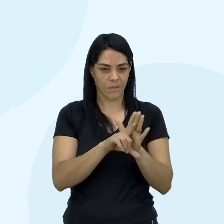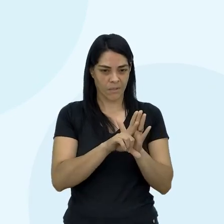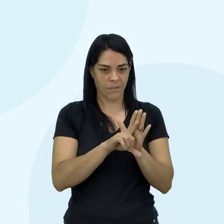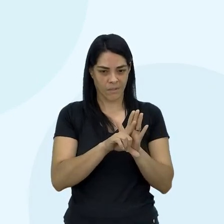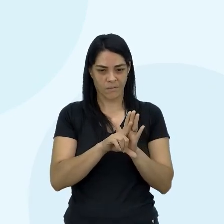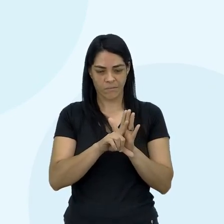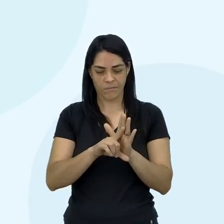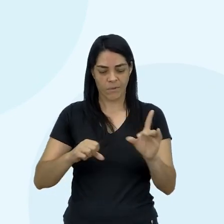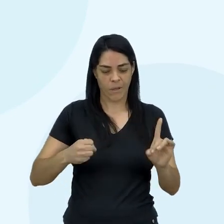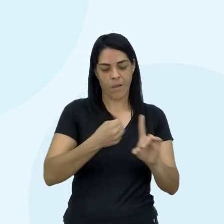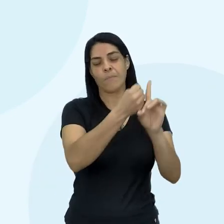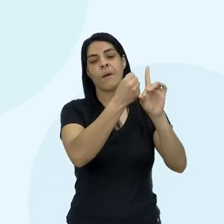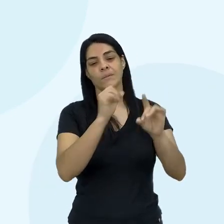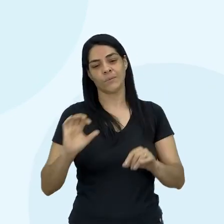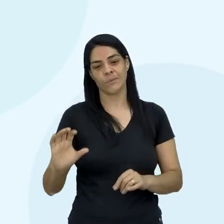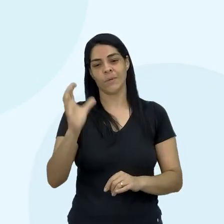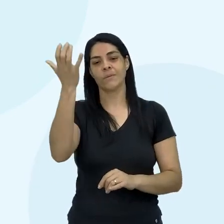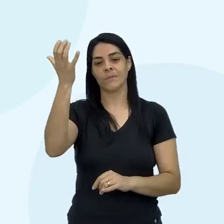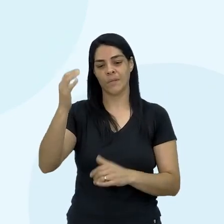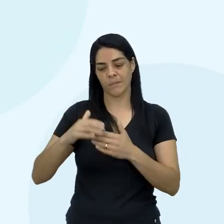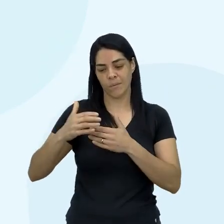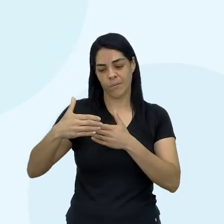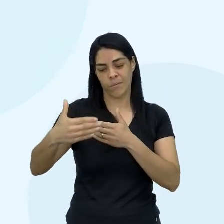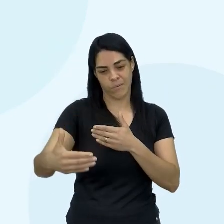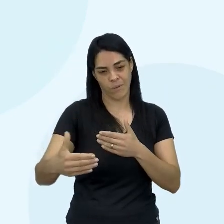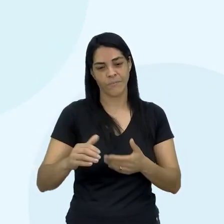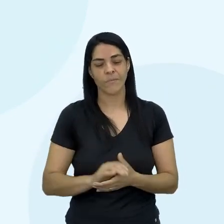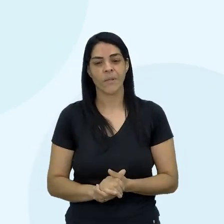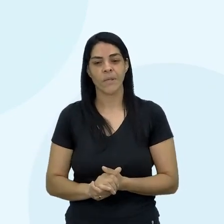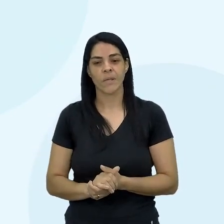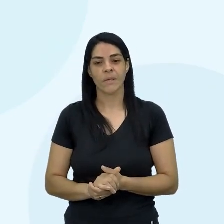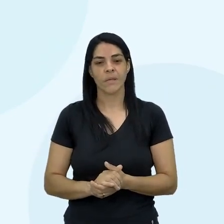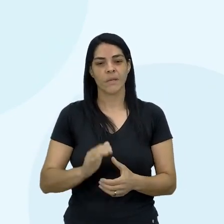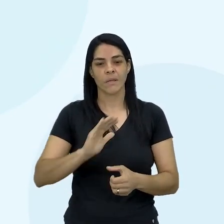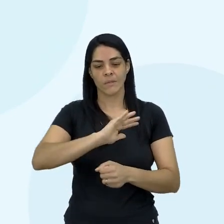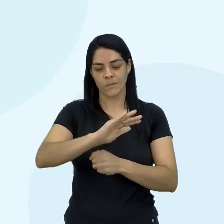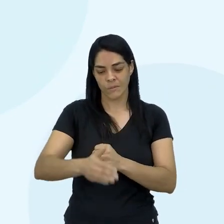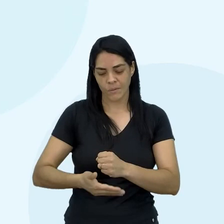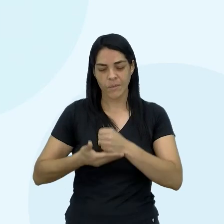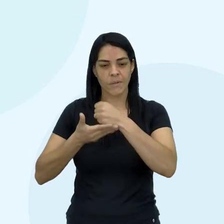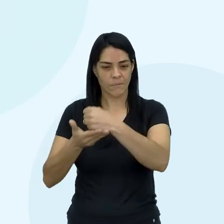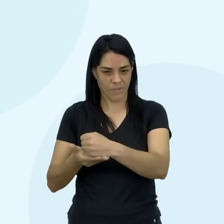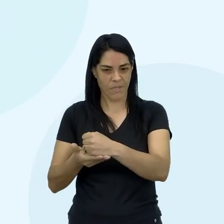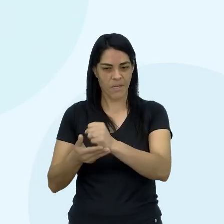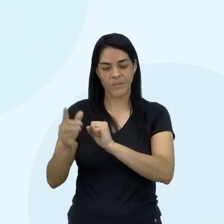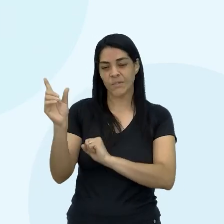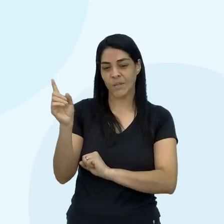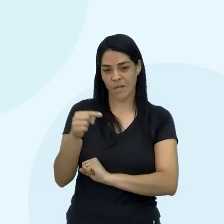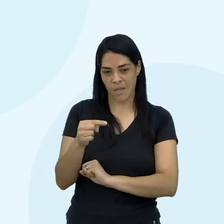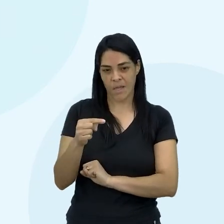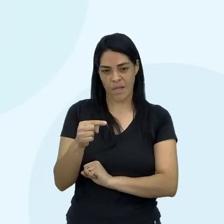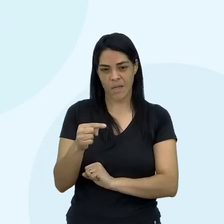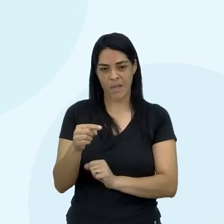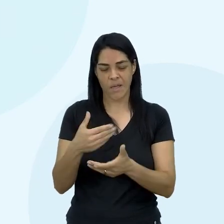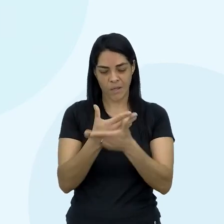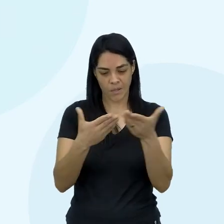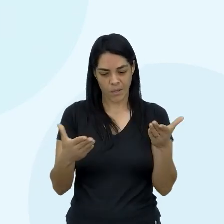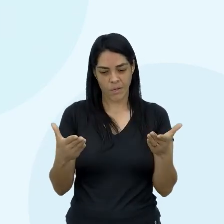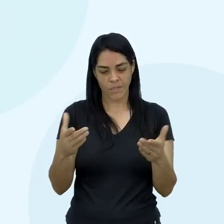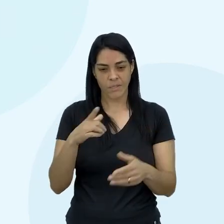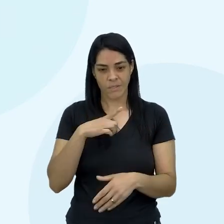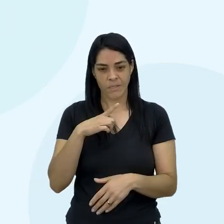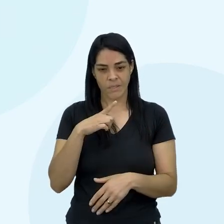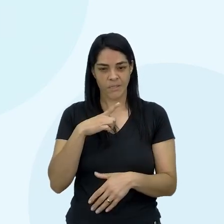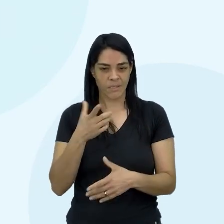impacto. E assim por diante. Então, sustentabilidade nada mais é do que você ter em mente medidas